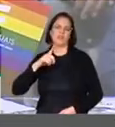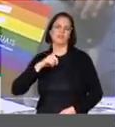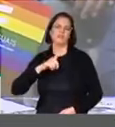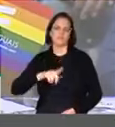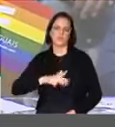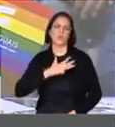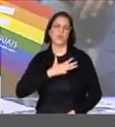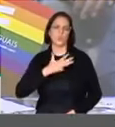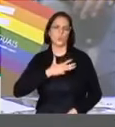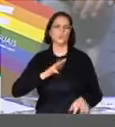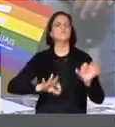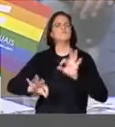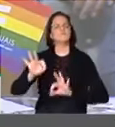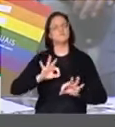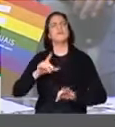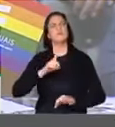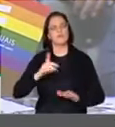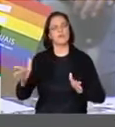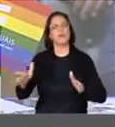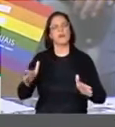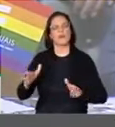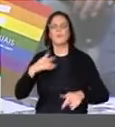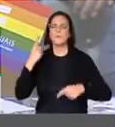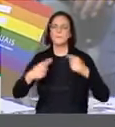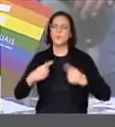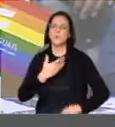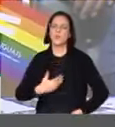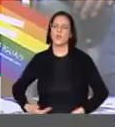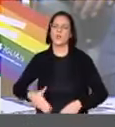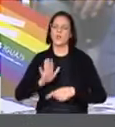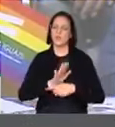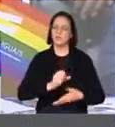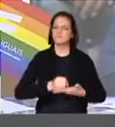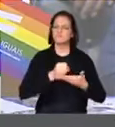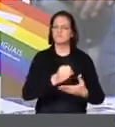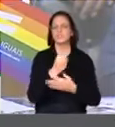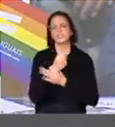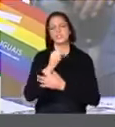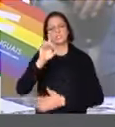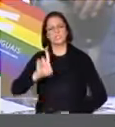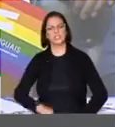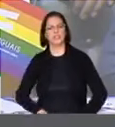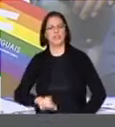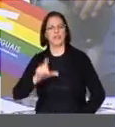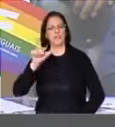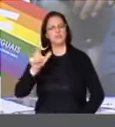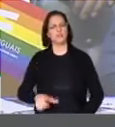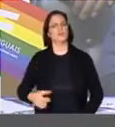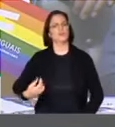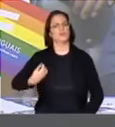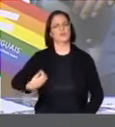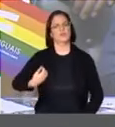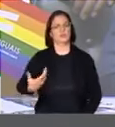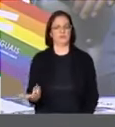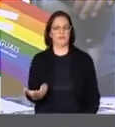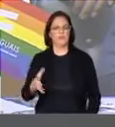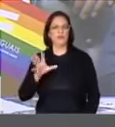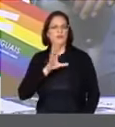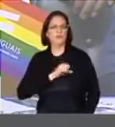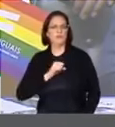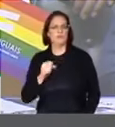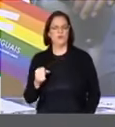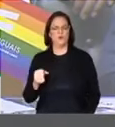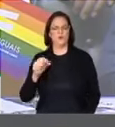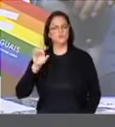por Luiz Inácio Lula da Silva, políticas públicas para assegurar o direito de ser, o direito de amar e o direito